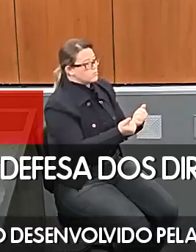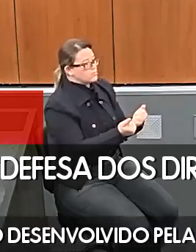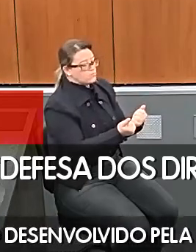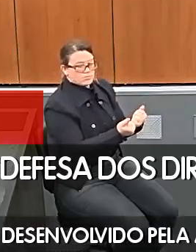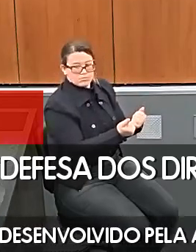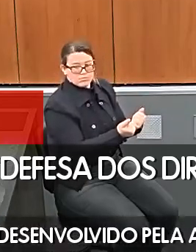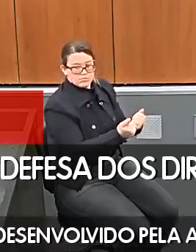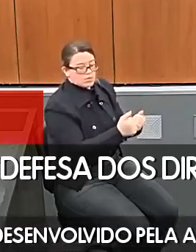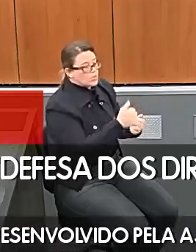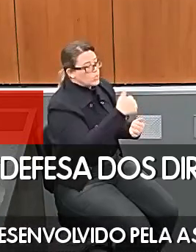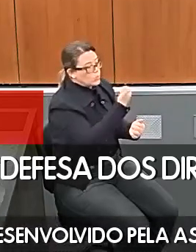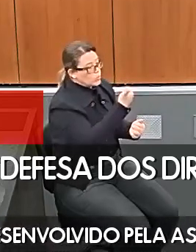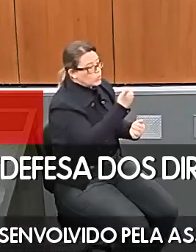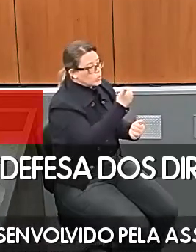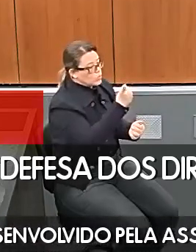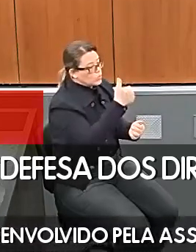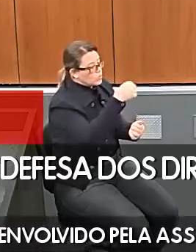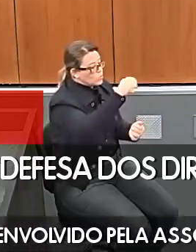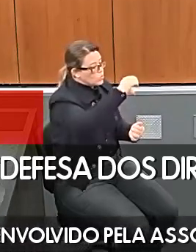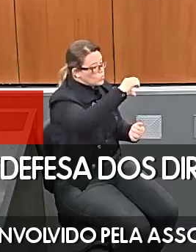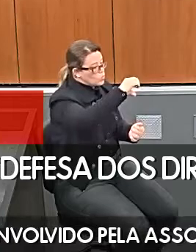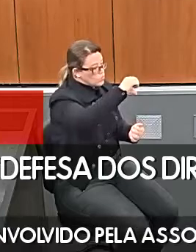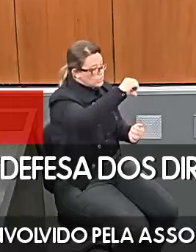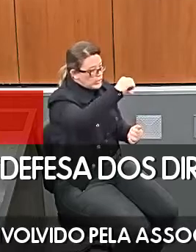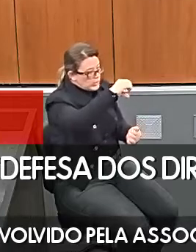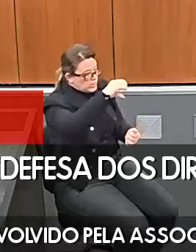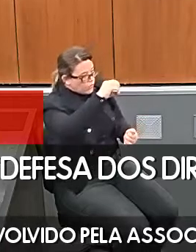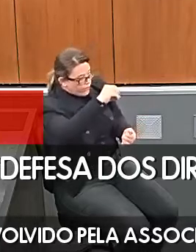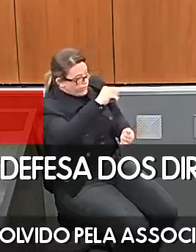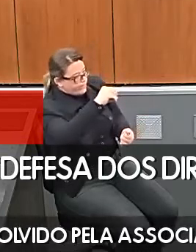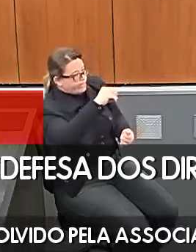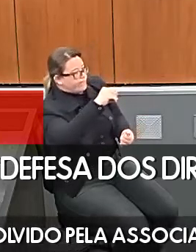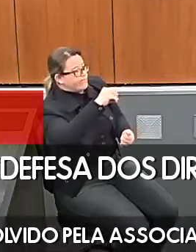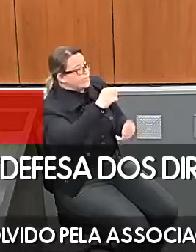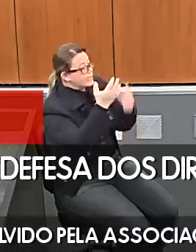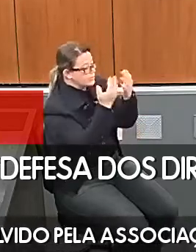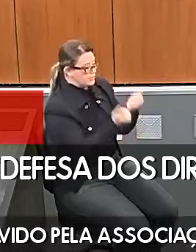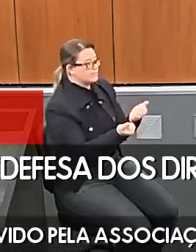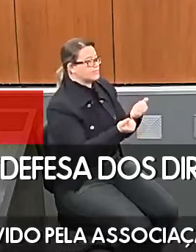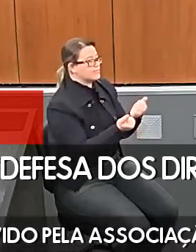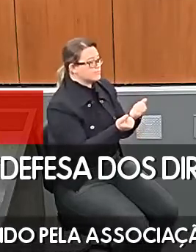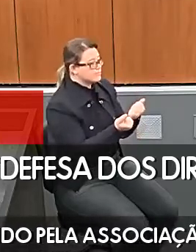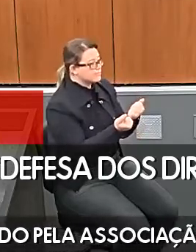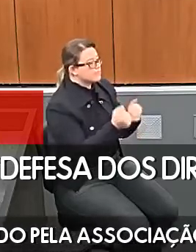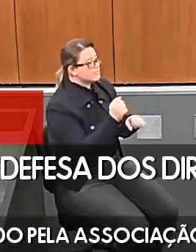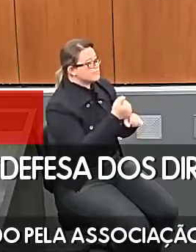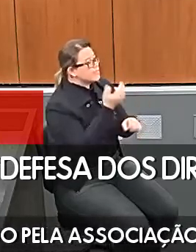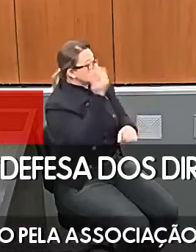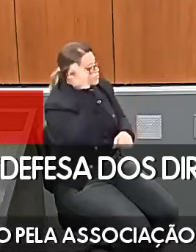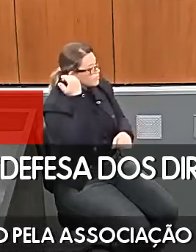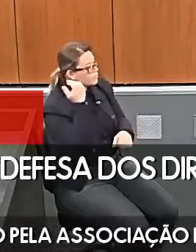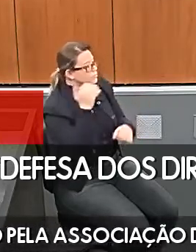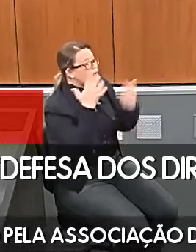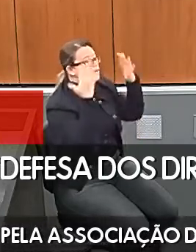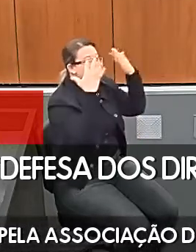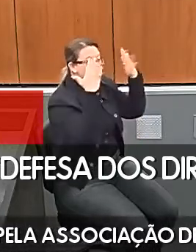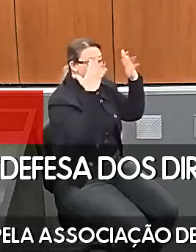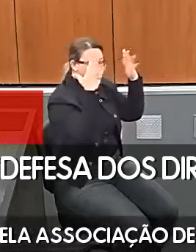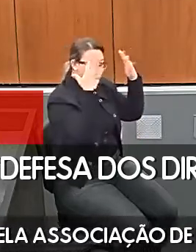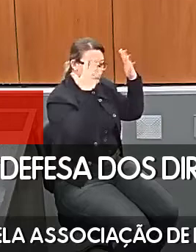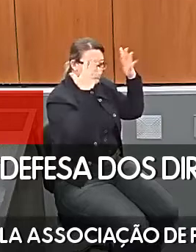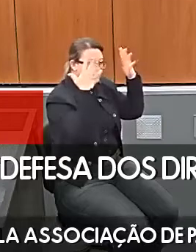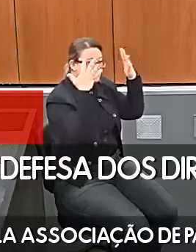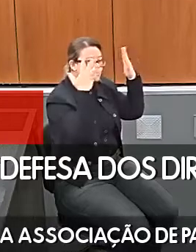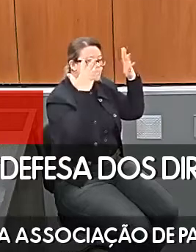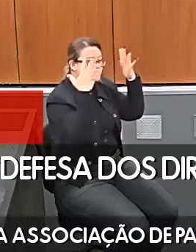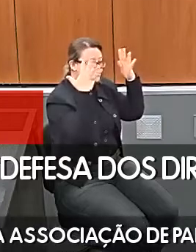1990. O interior precisa saber disso. Obrigado. Ok, muito bem. Salvo de palmas para a dona Vilma também, né?